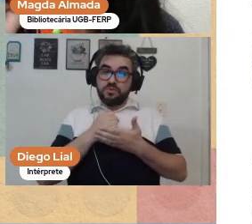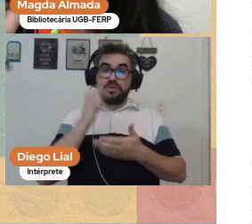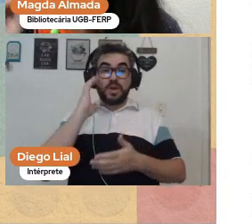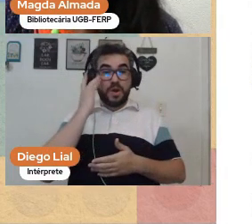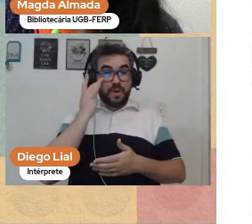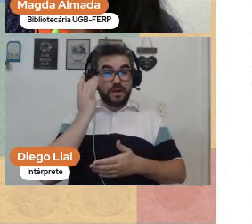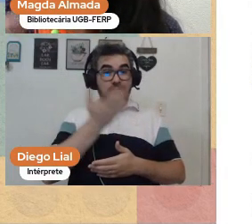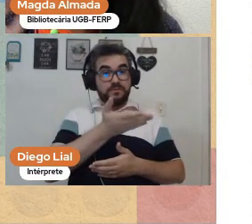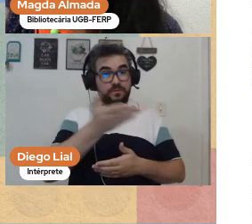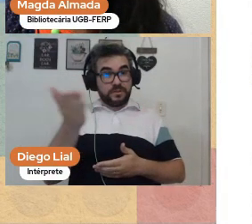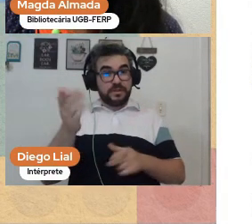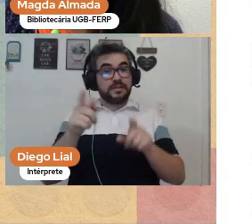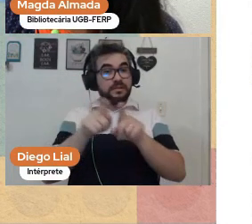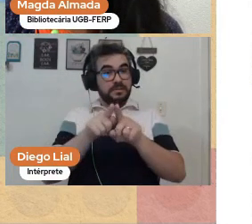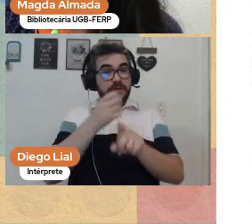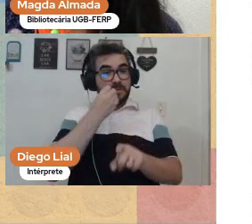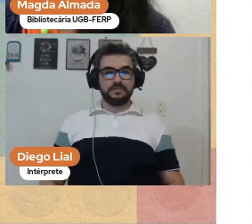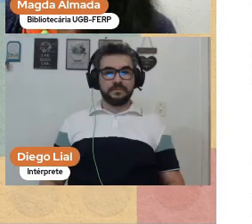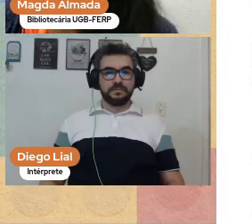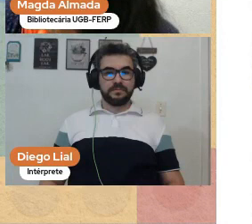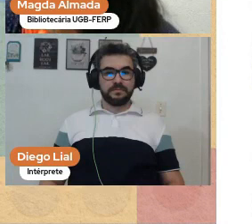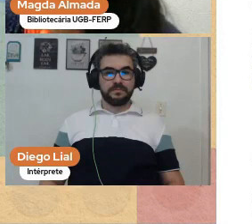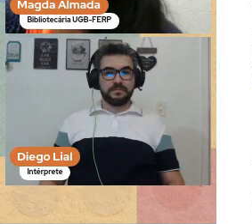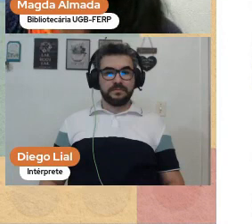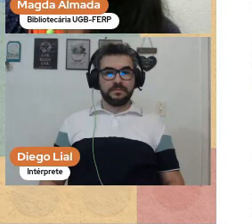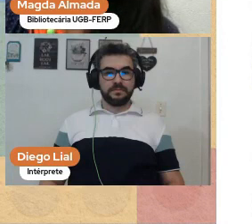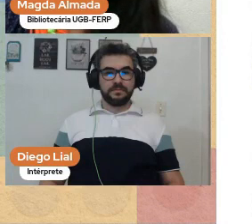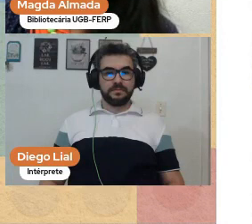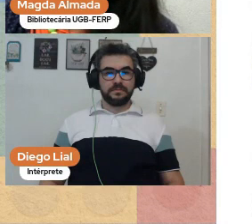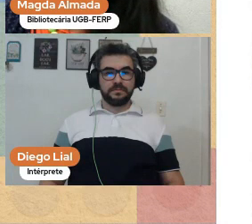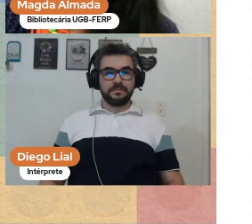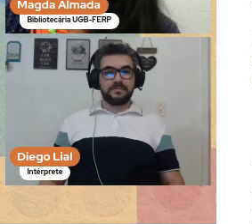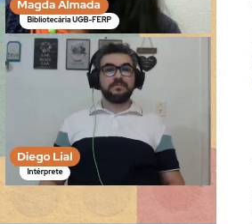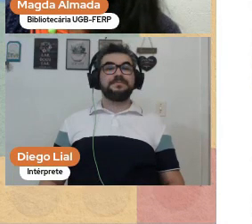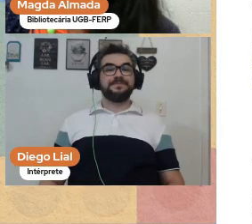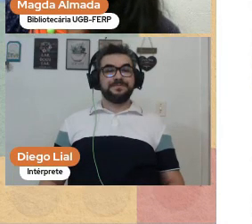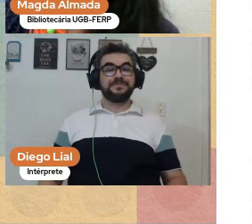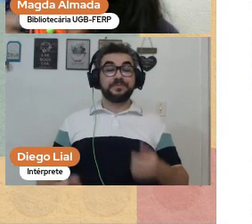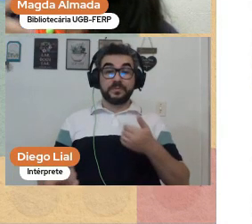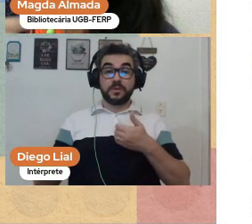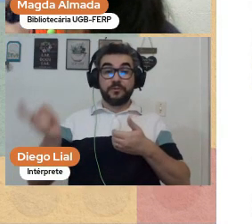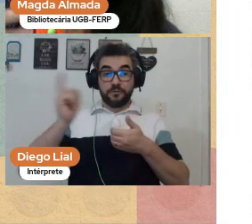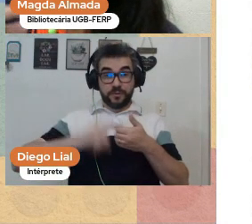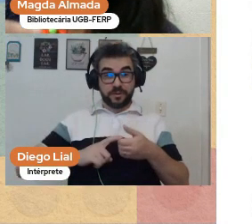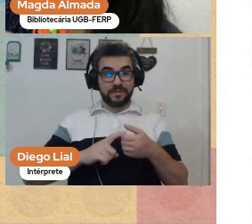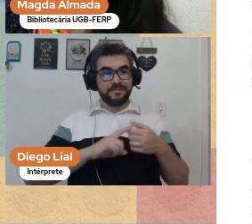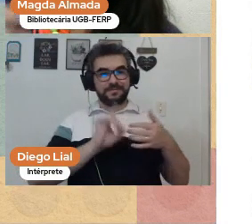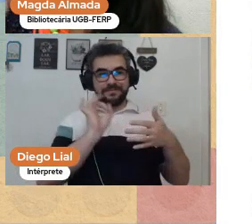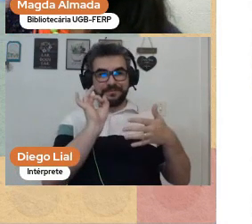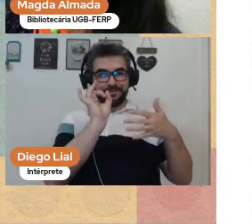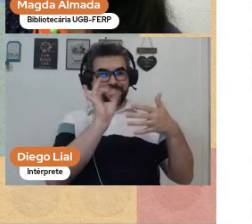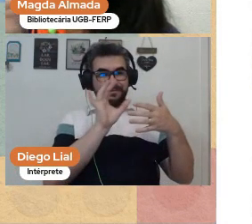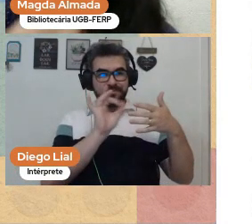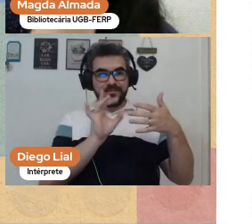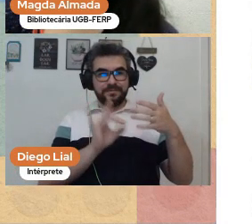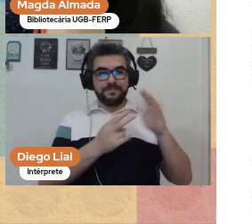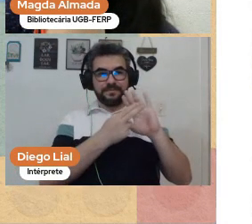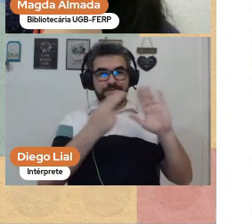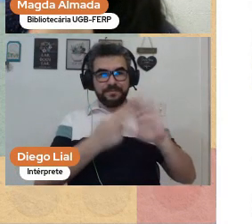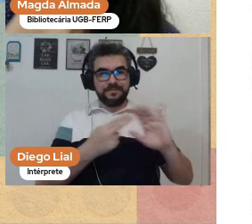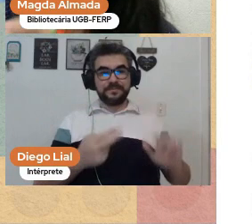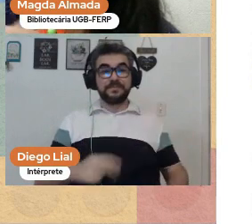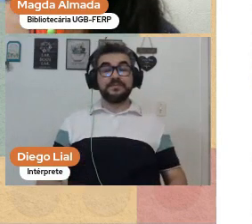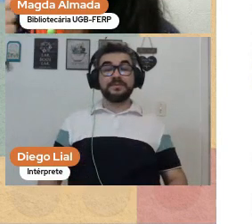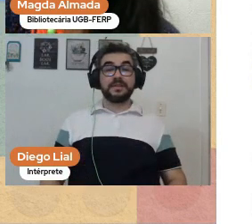do livro está muito bem escrito, direcionado. Então, só voltando aqui às referências, para mencionar que os documentos